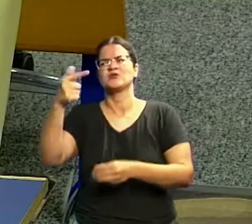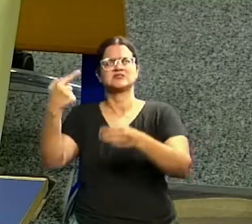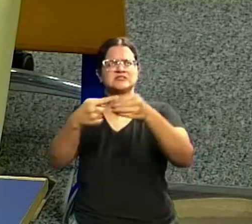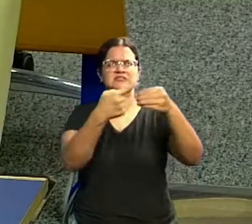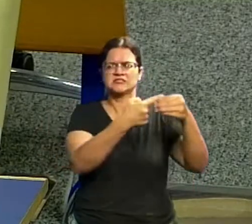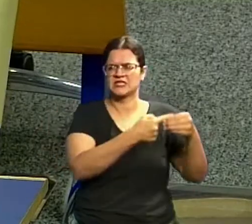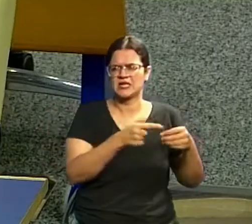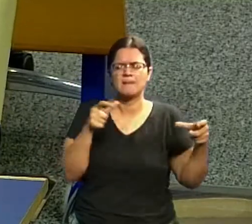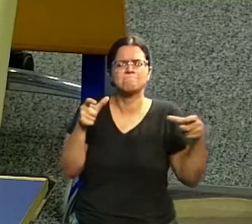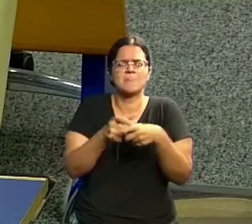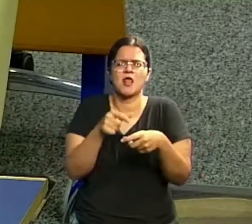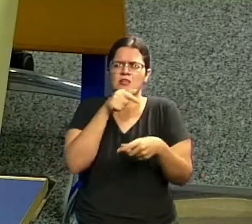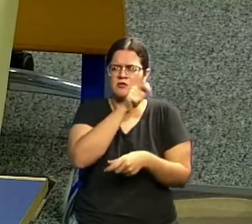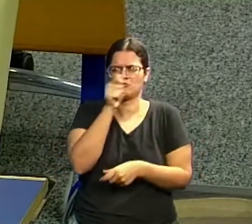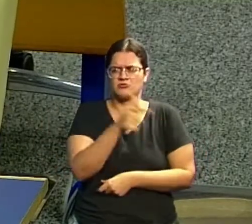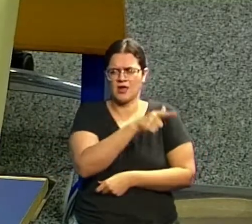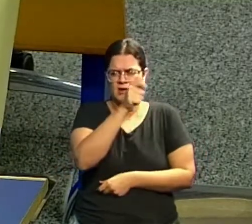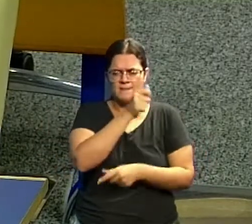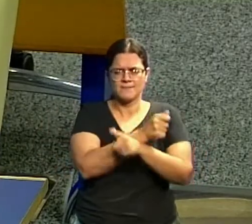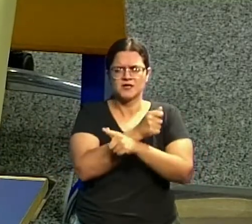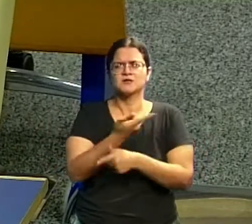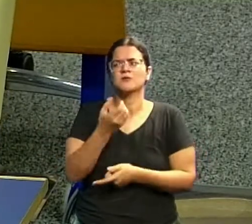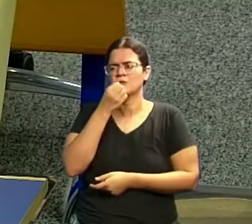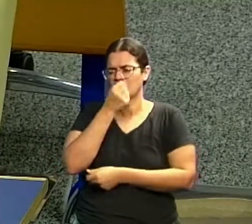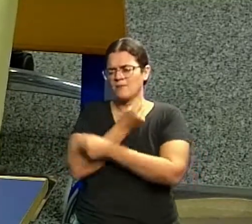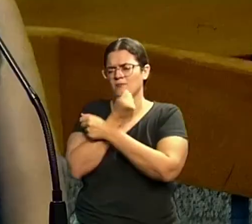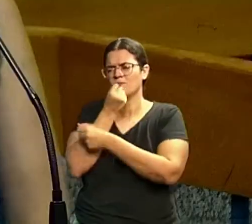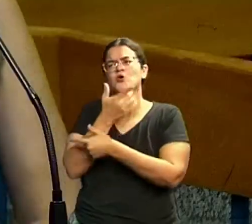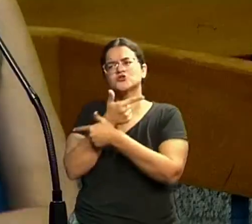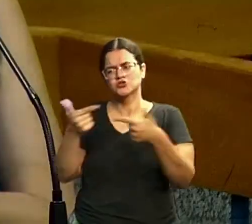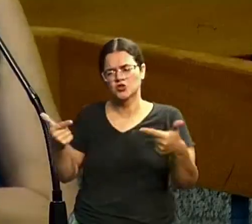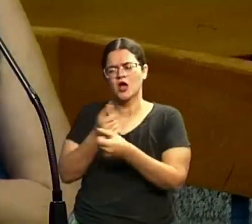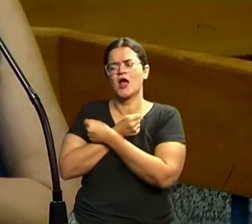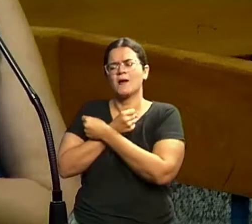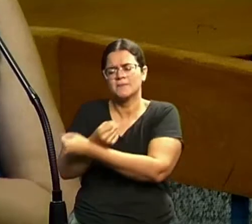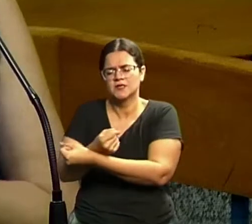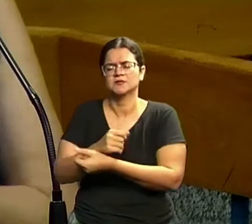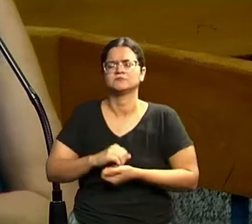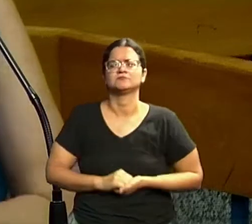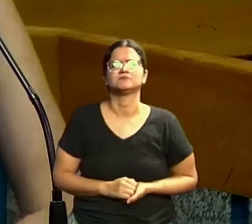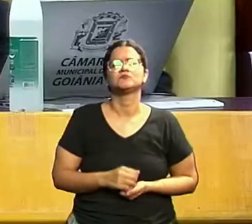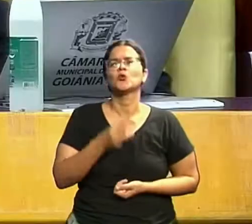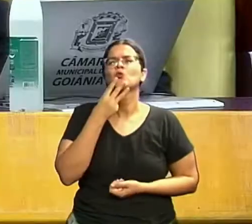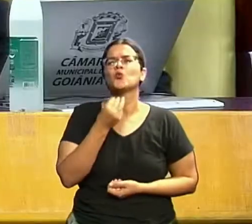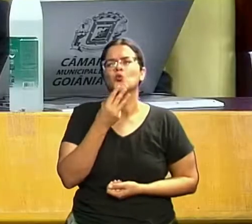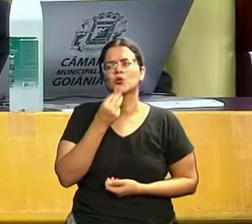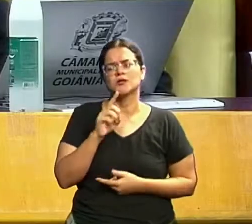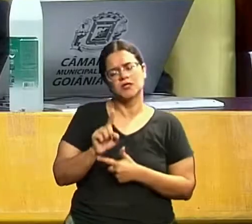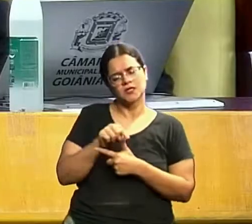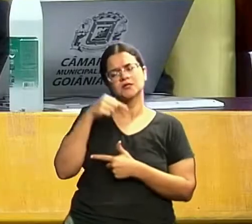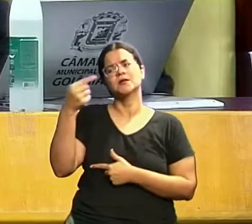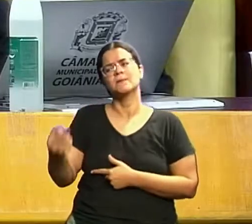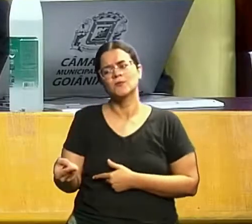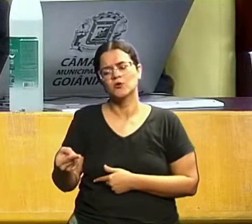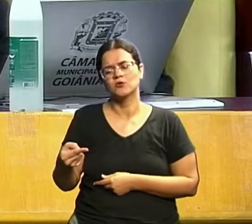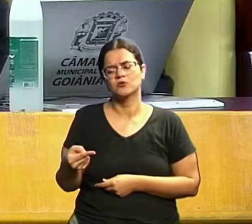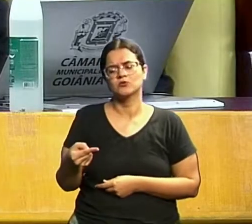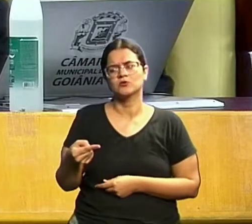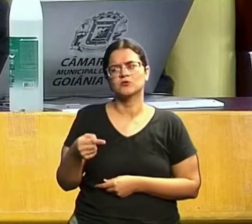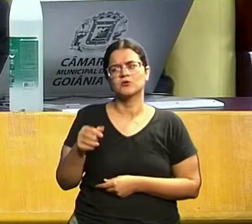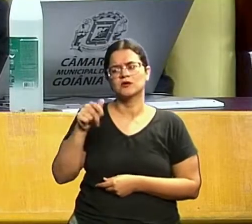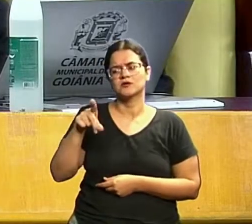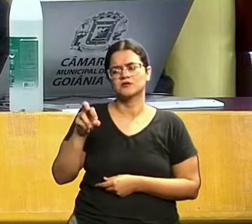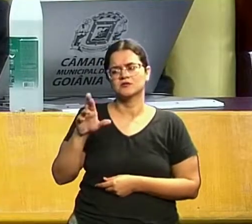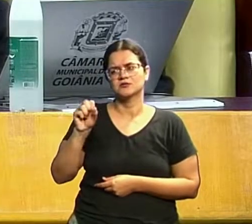ainda menor do que a Aparecida de Goiânia. Um abraço, boa sorte. Vereador William Veloso, pela ordem, em seguida,